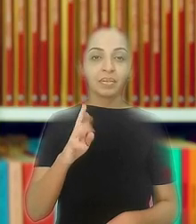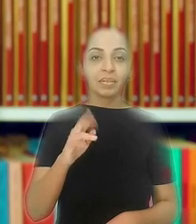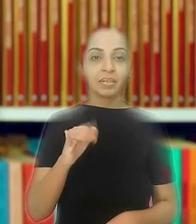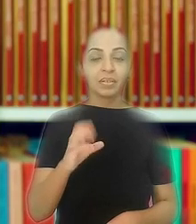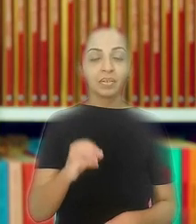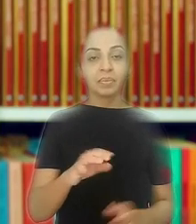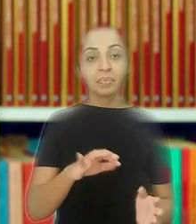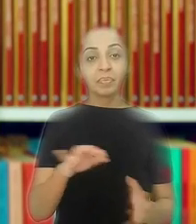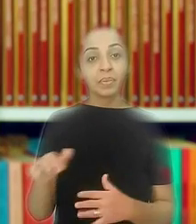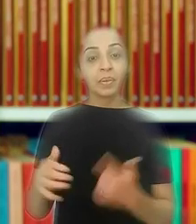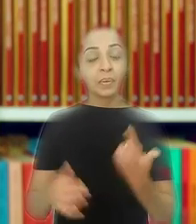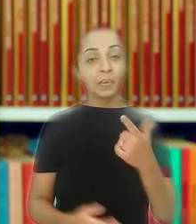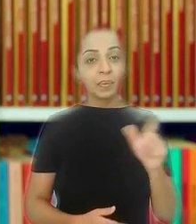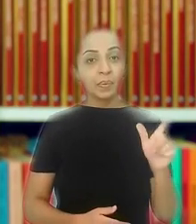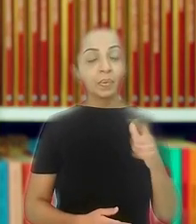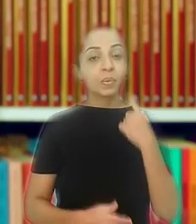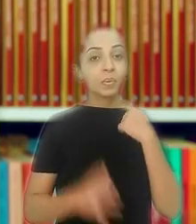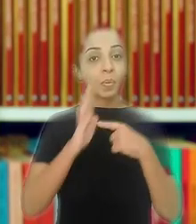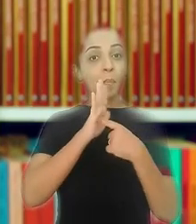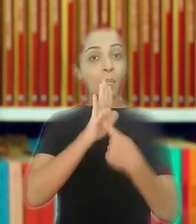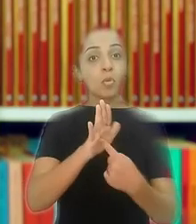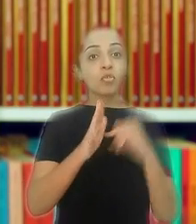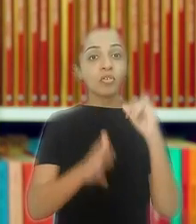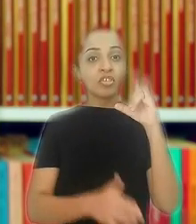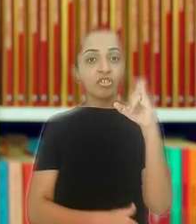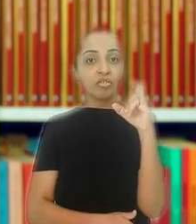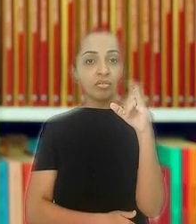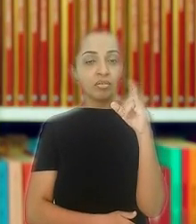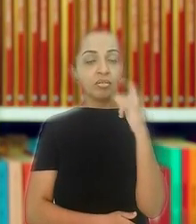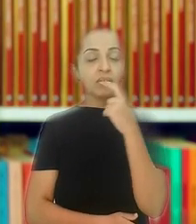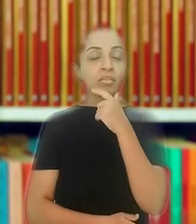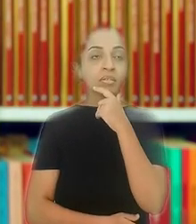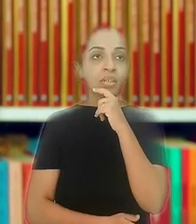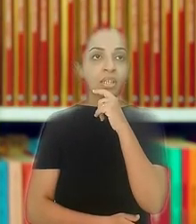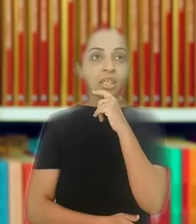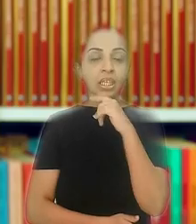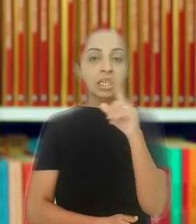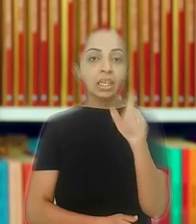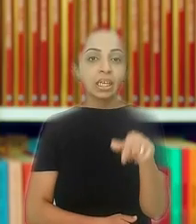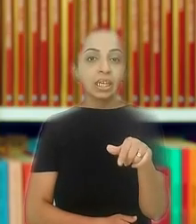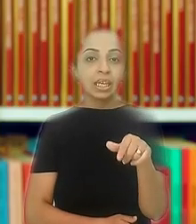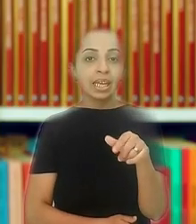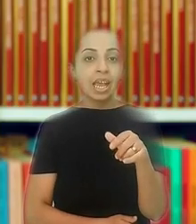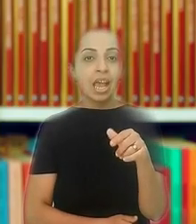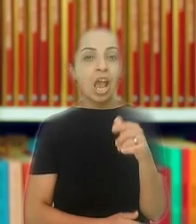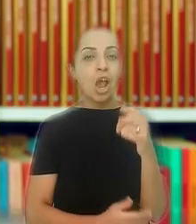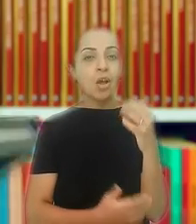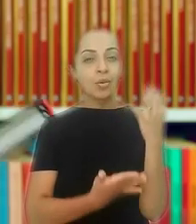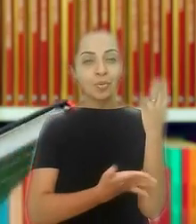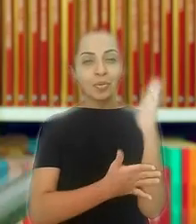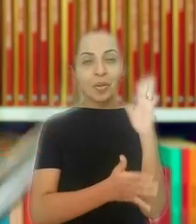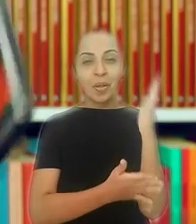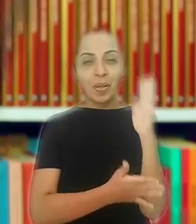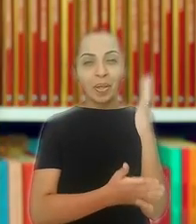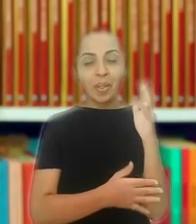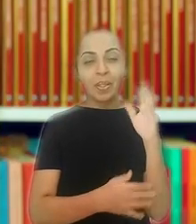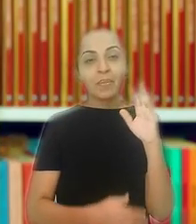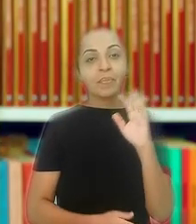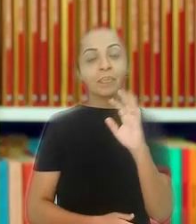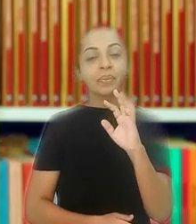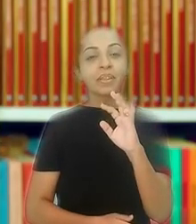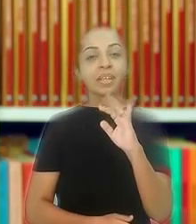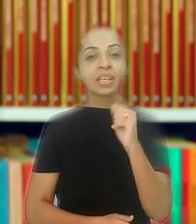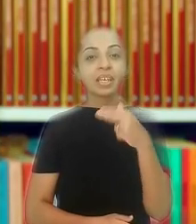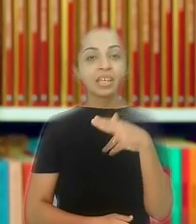eu li outra HQ também até mostrei lá no Instagram dos dos aclamados é de bacon